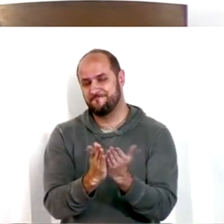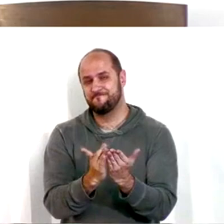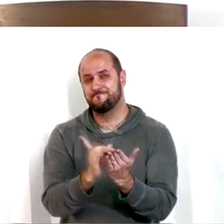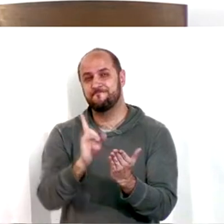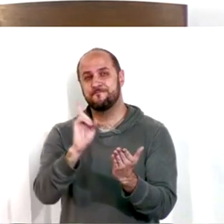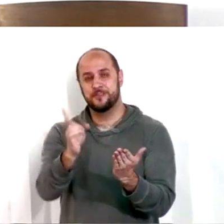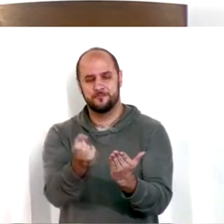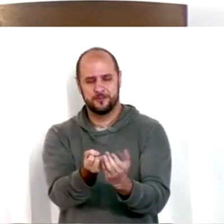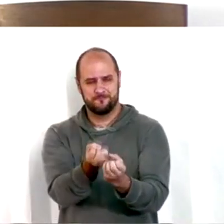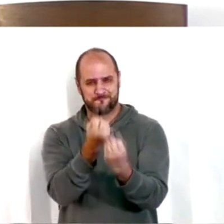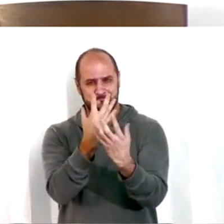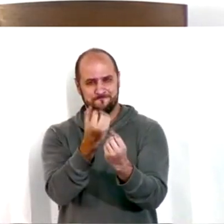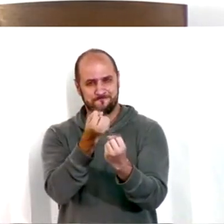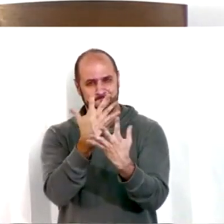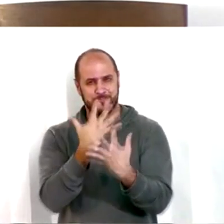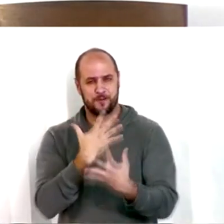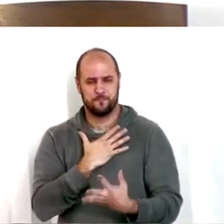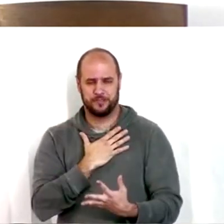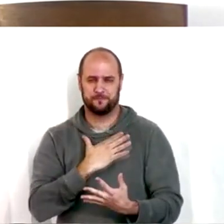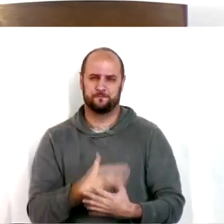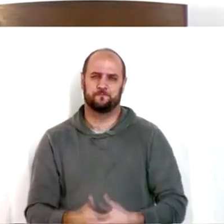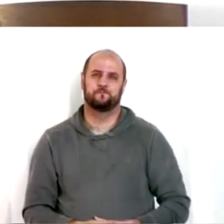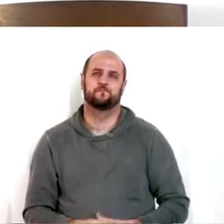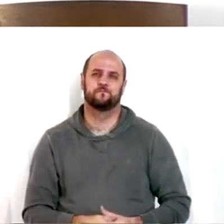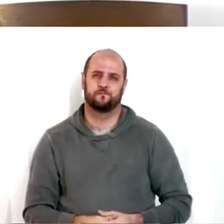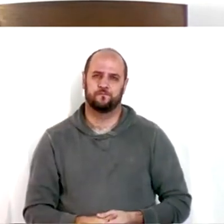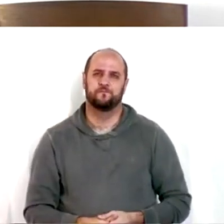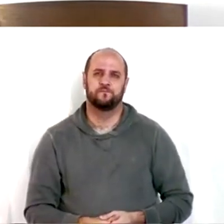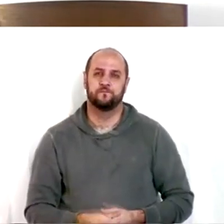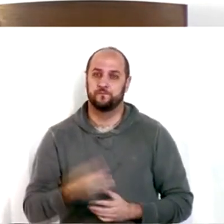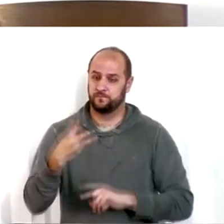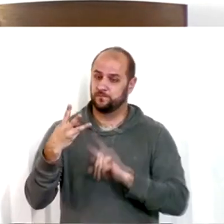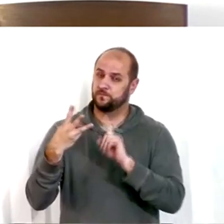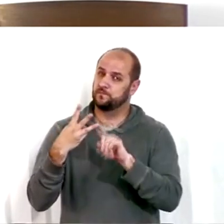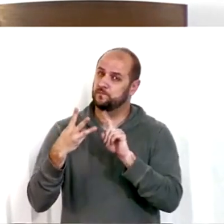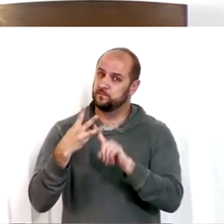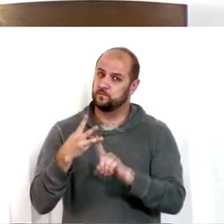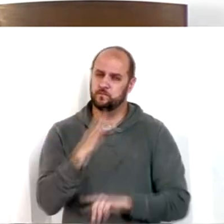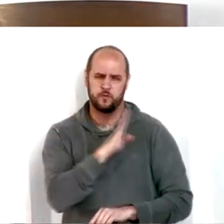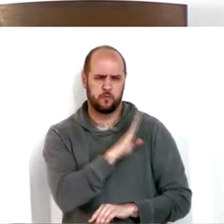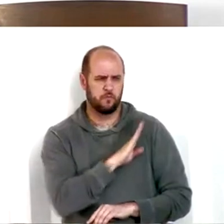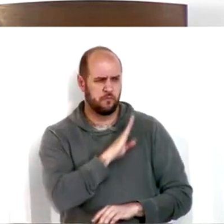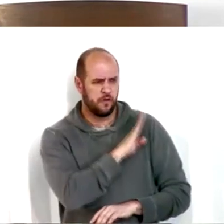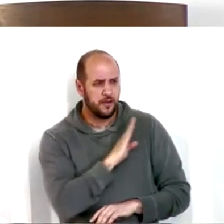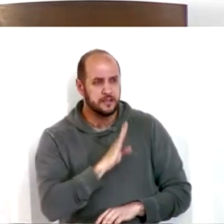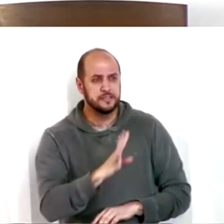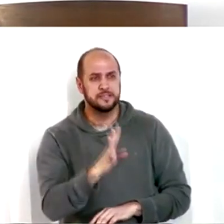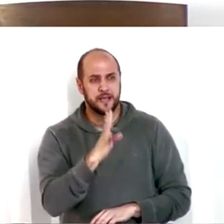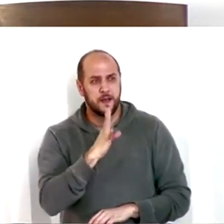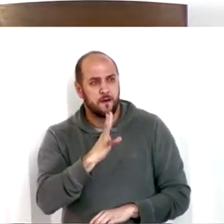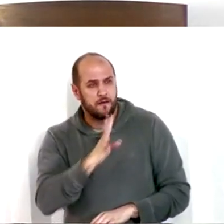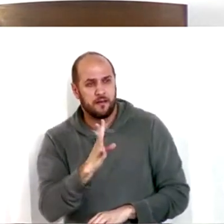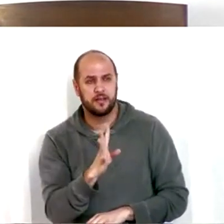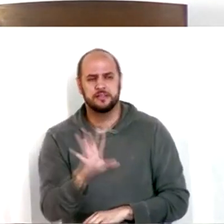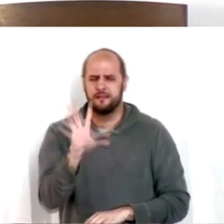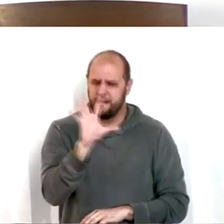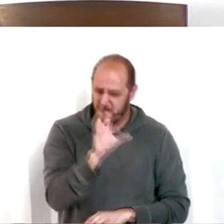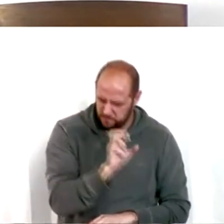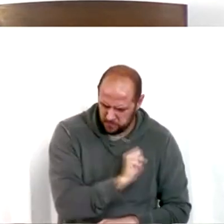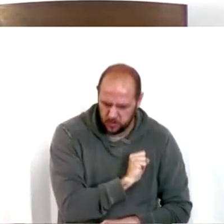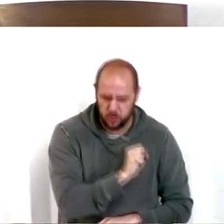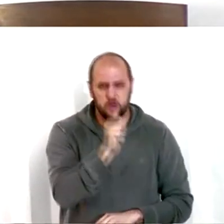Deus me ensina, me instrui. Lição de número 3. Boaz reconhece que amar uma